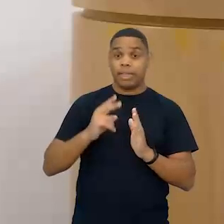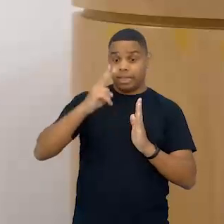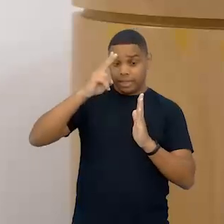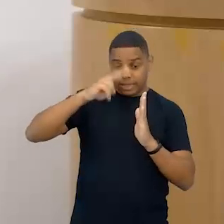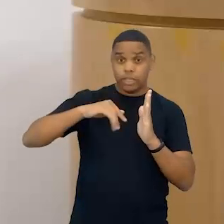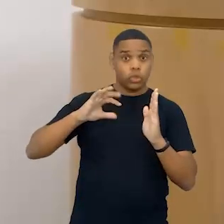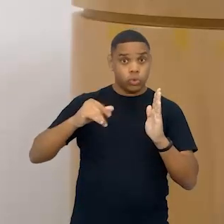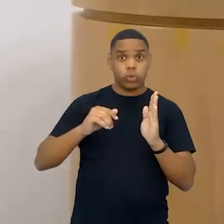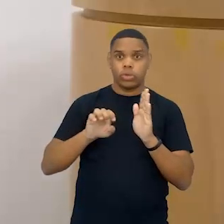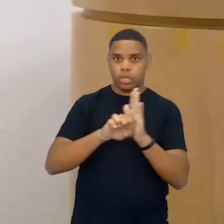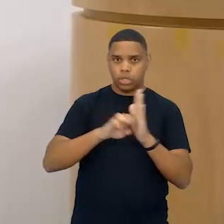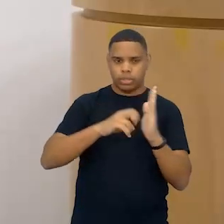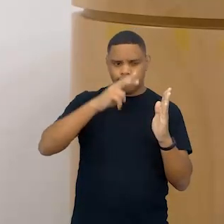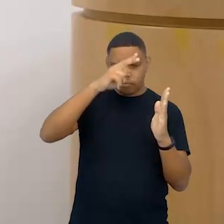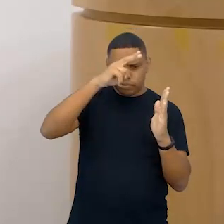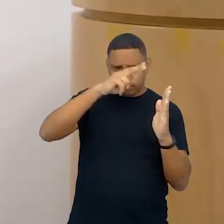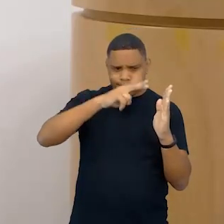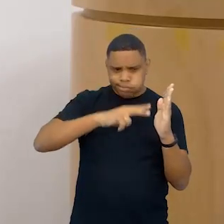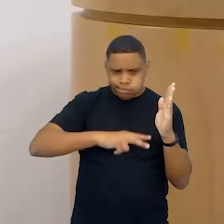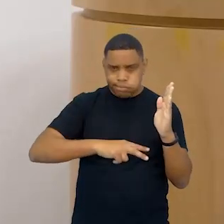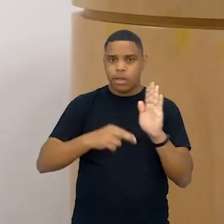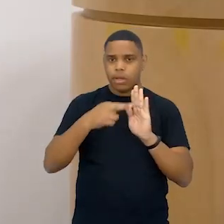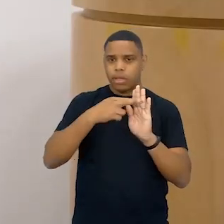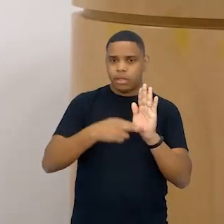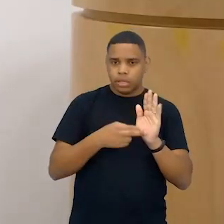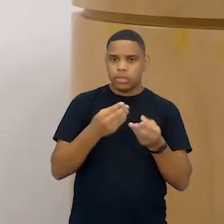do edital, ver se vocês têm todas